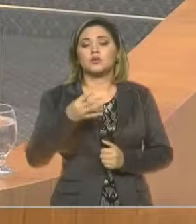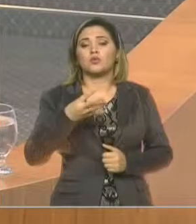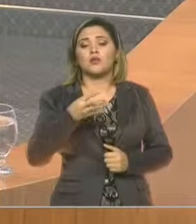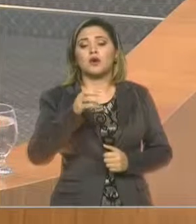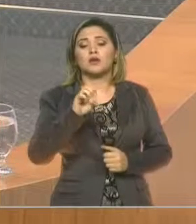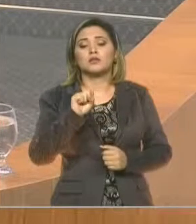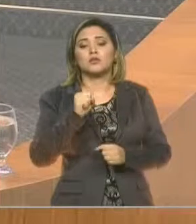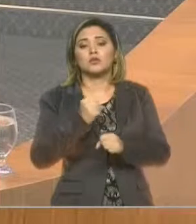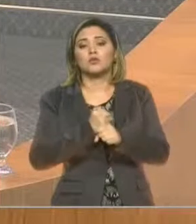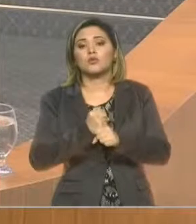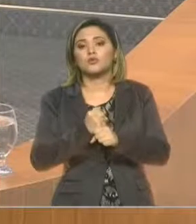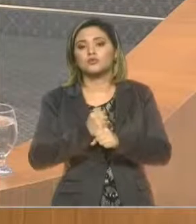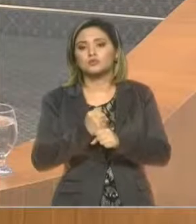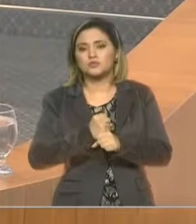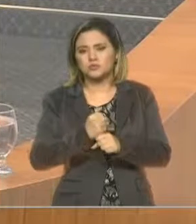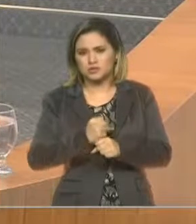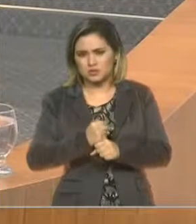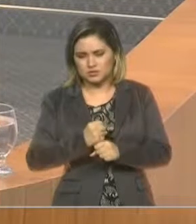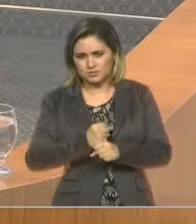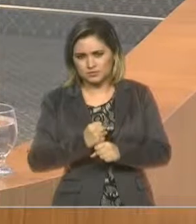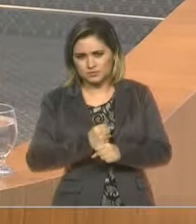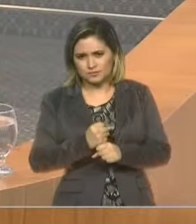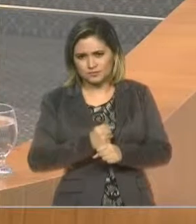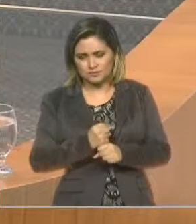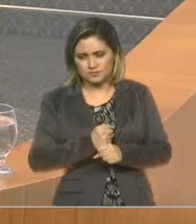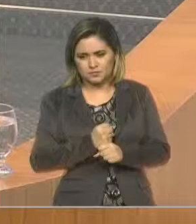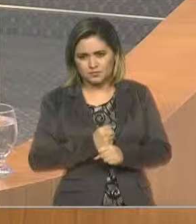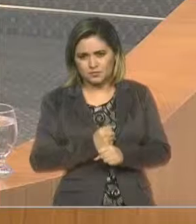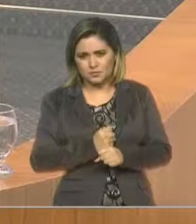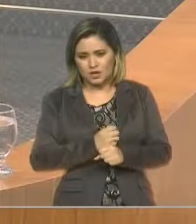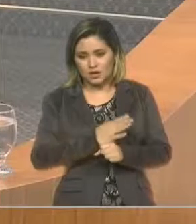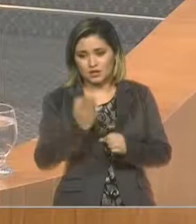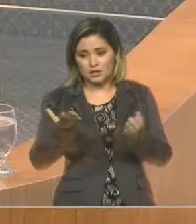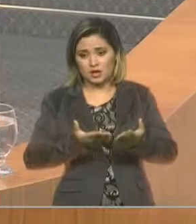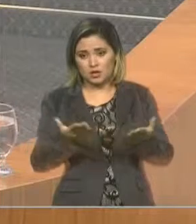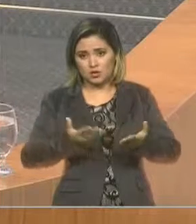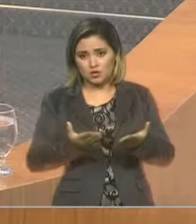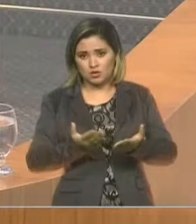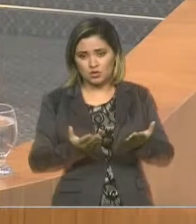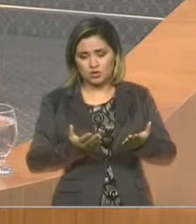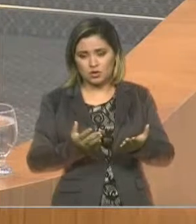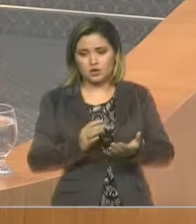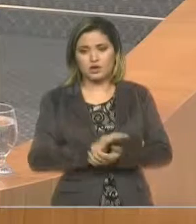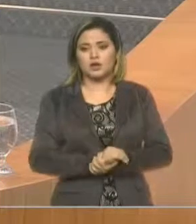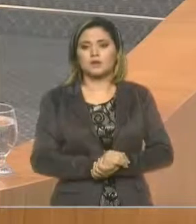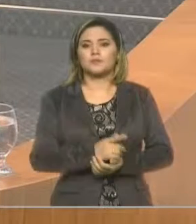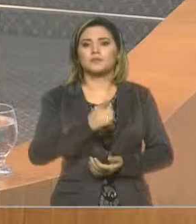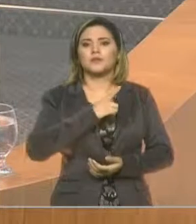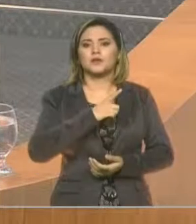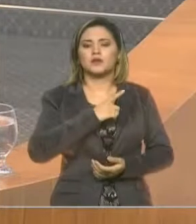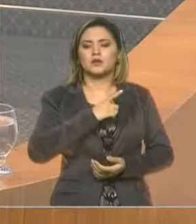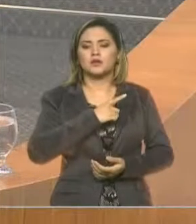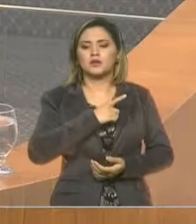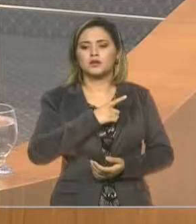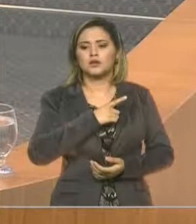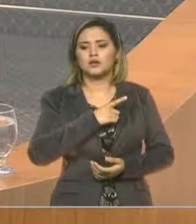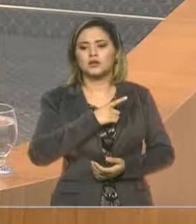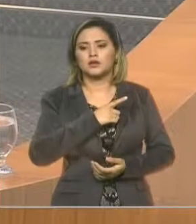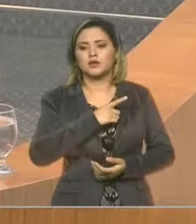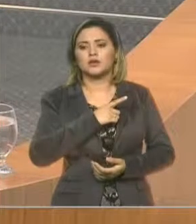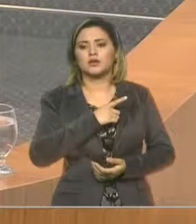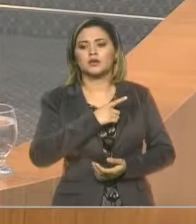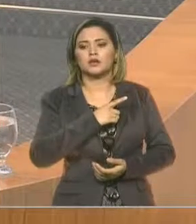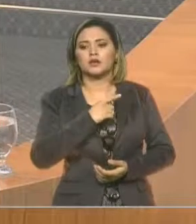verdade, começou desde 71 a fazer a medição, nós tivemos um volume de 236,3 milímetros, em apenas